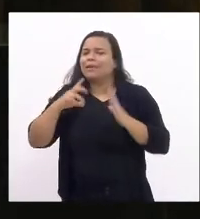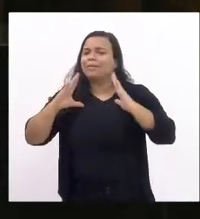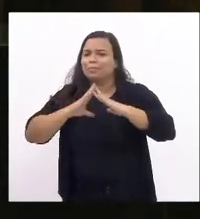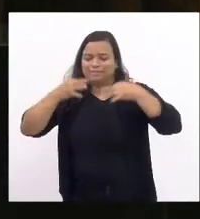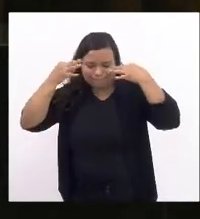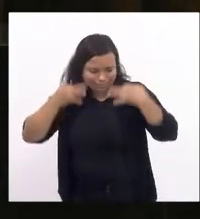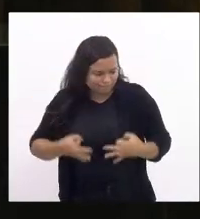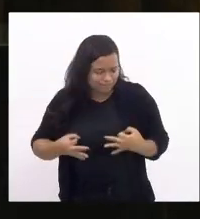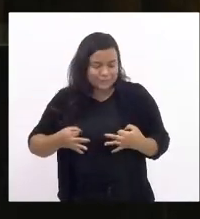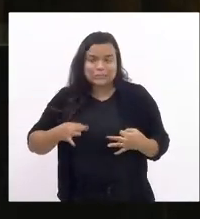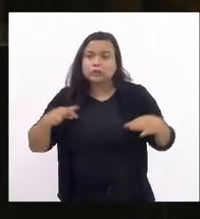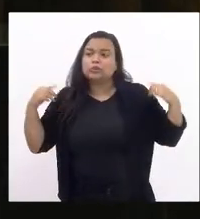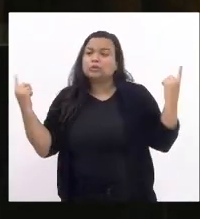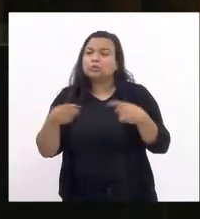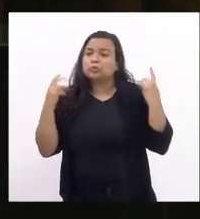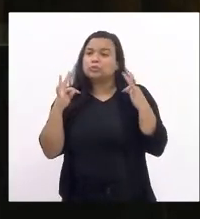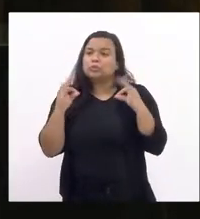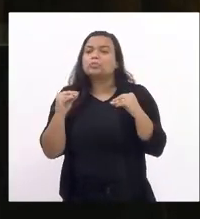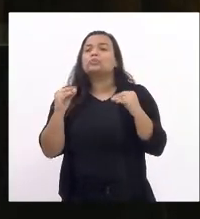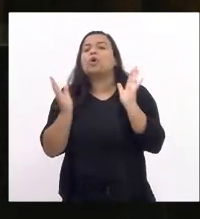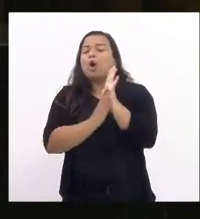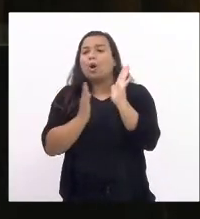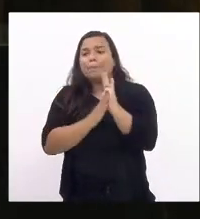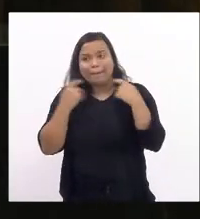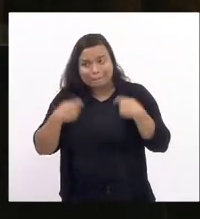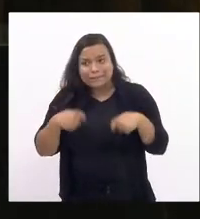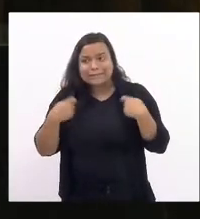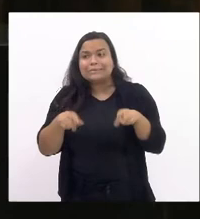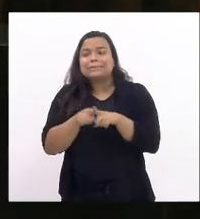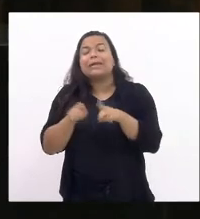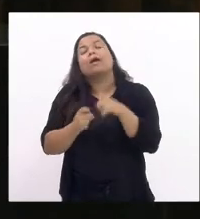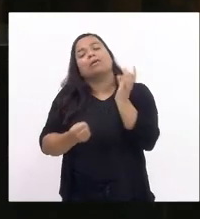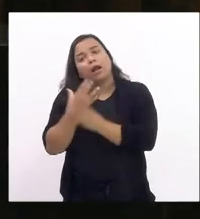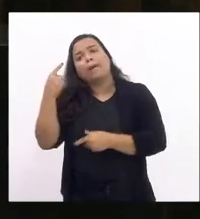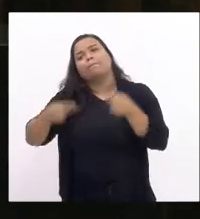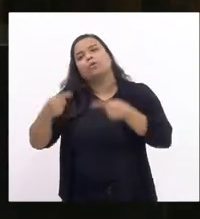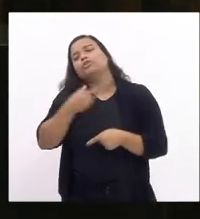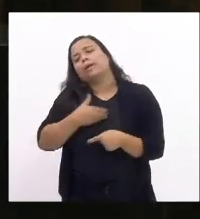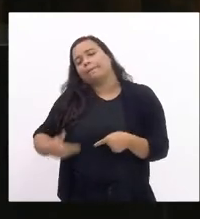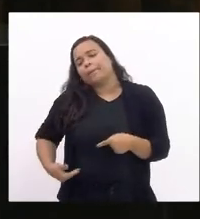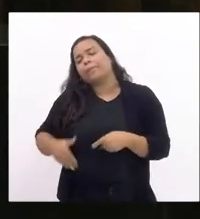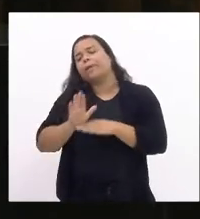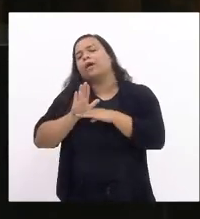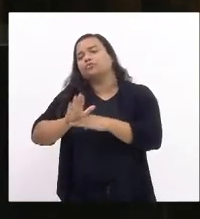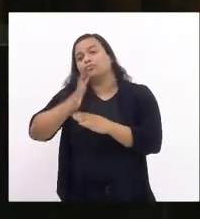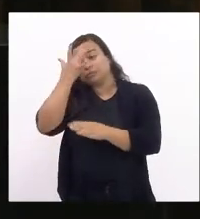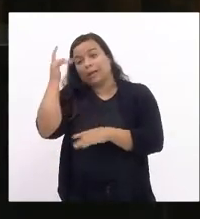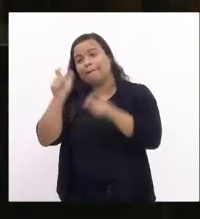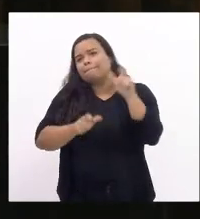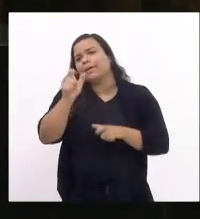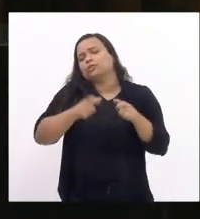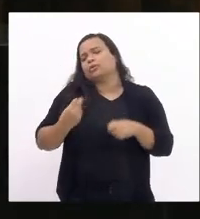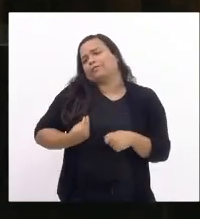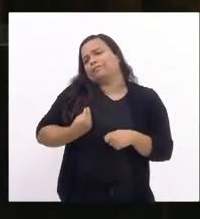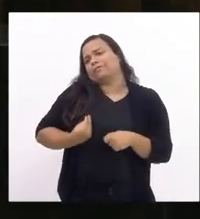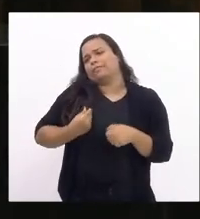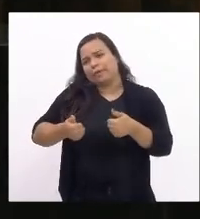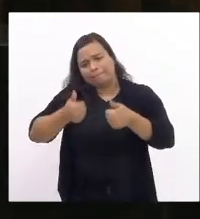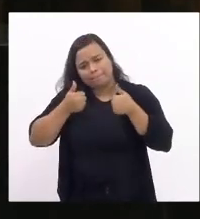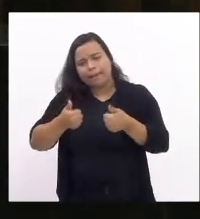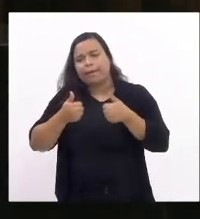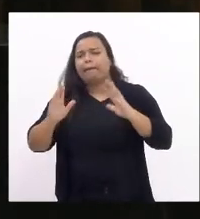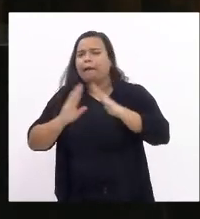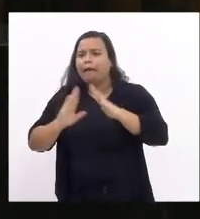nós devemos cobrar e devemos produzir políticas públicas para que as pessoas possam viver em